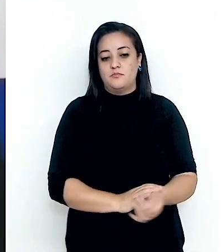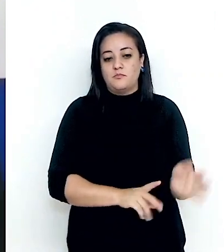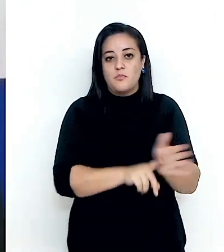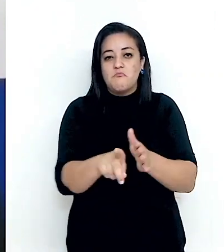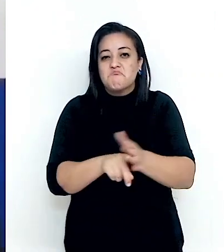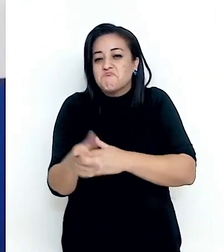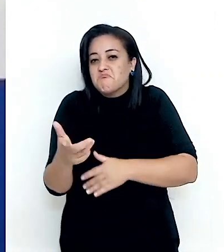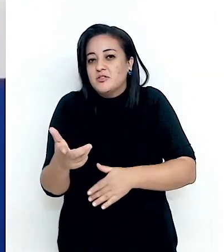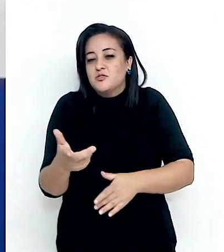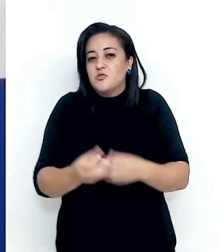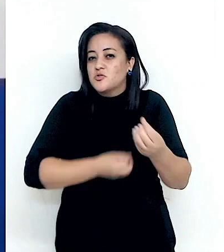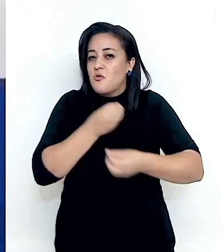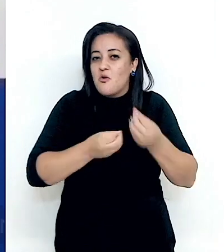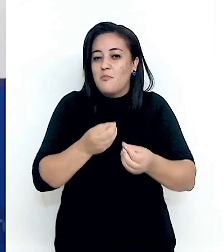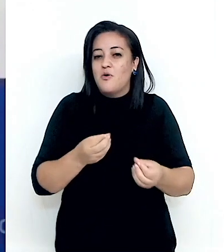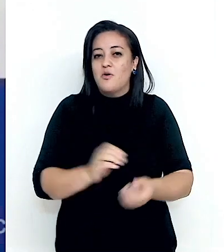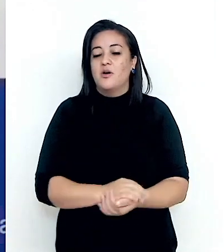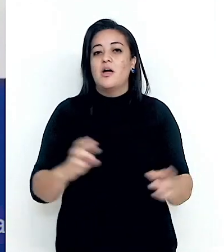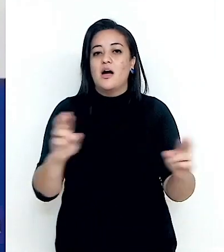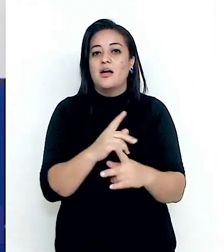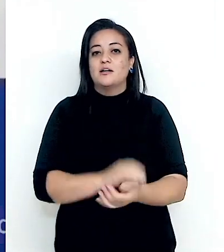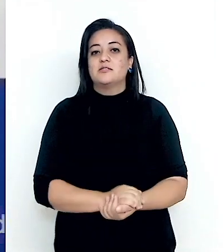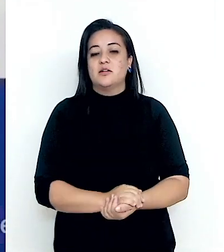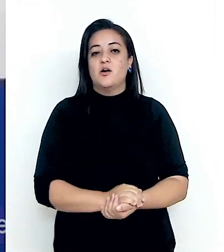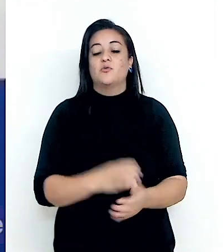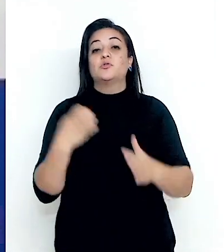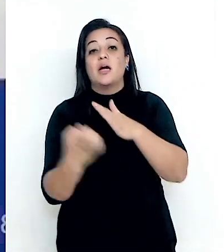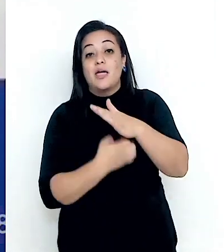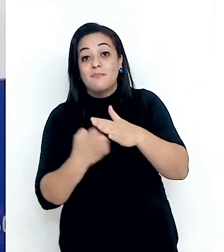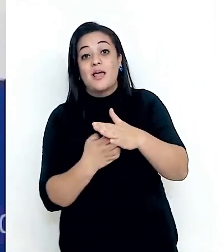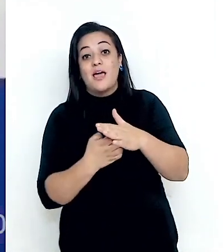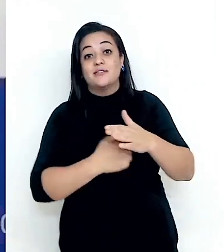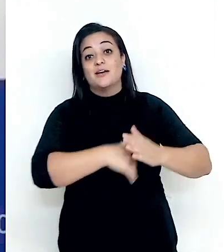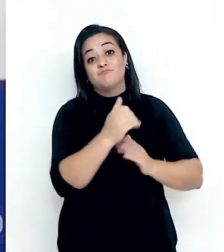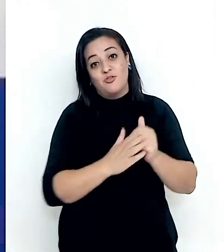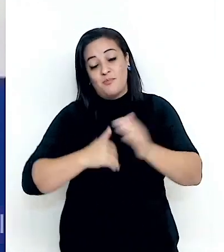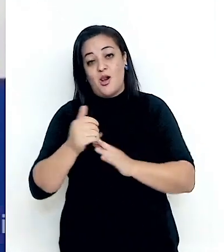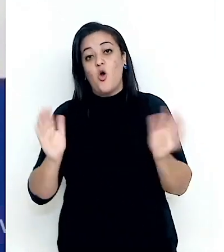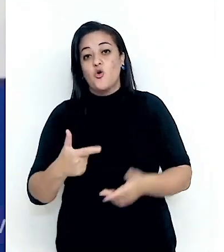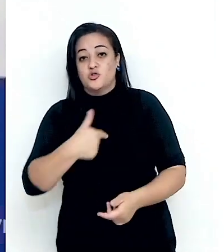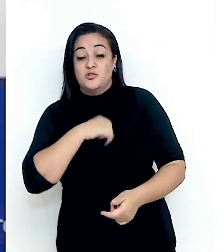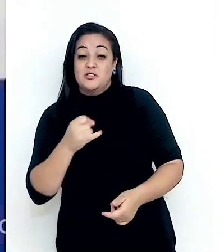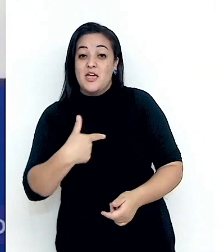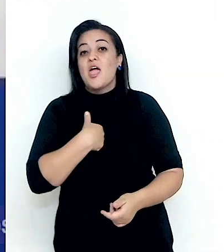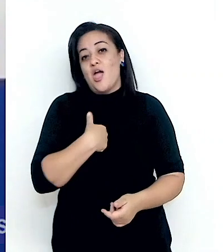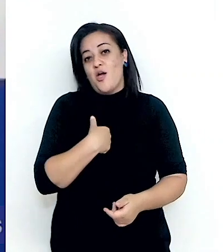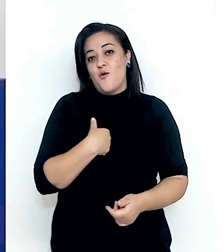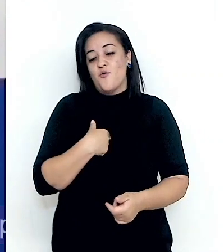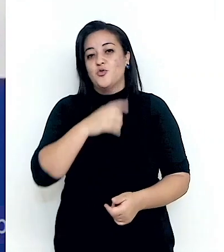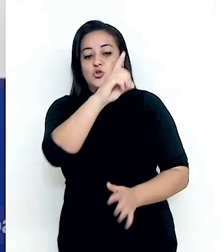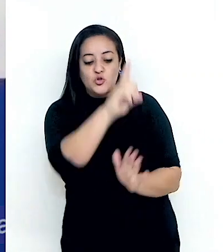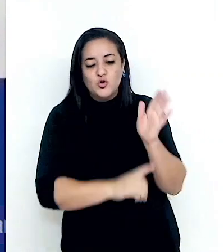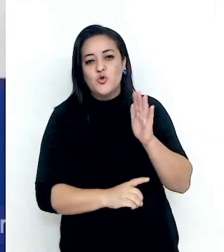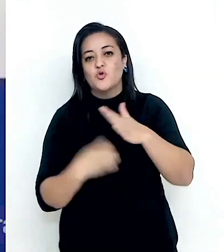questões como a relação empregador-empregado. Eu hoje, se eu fosse um empresário, eu